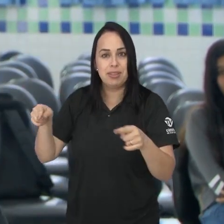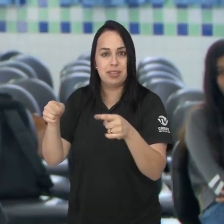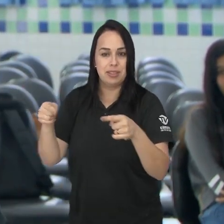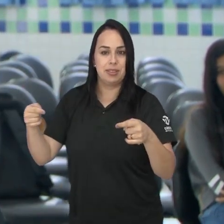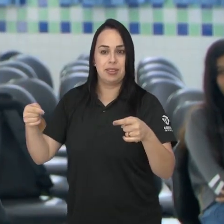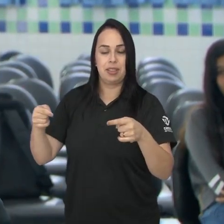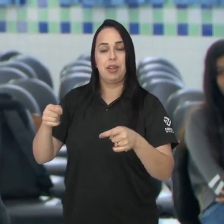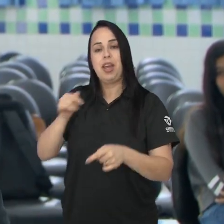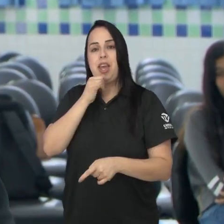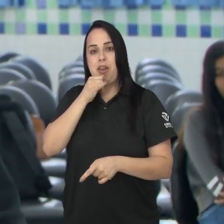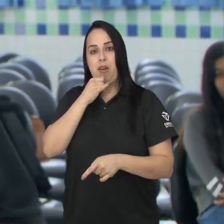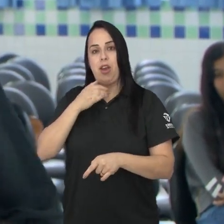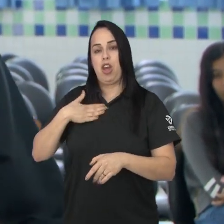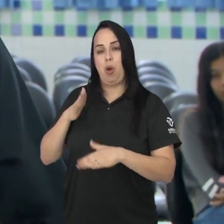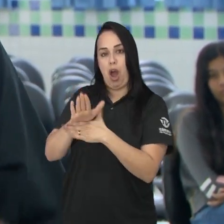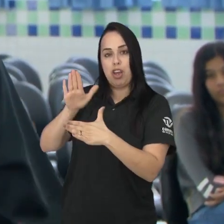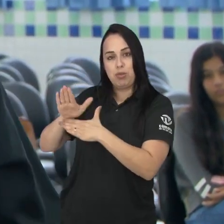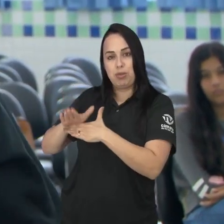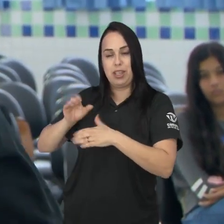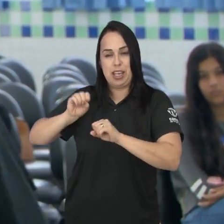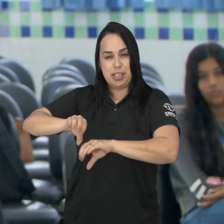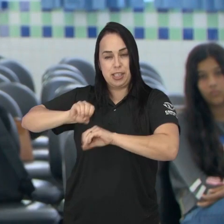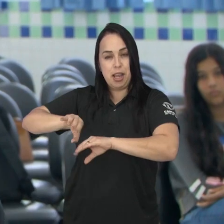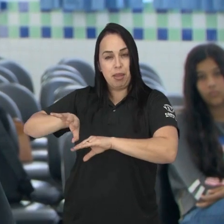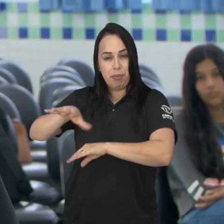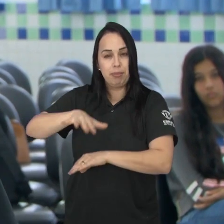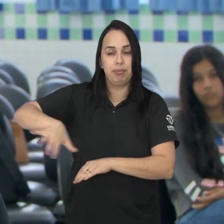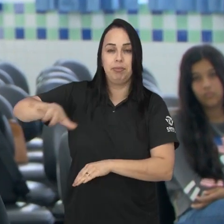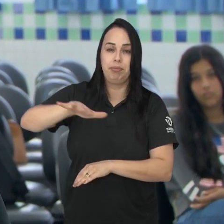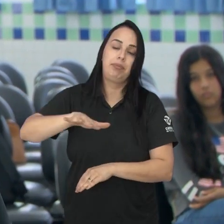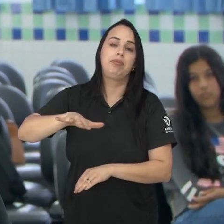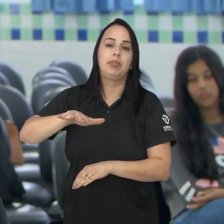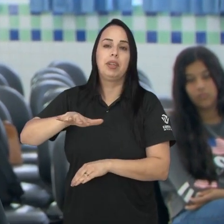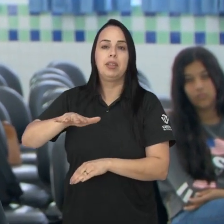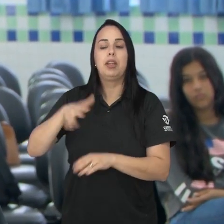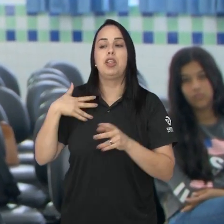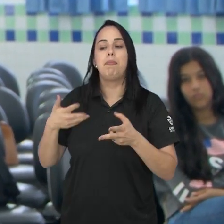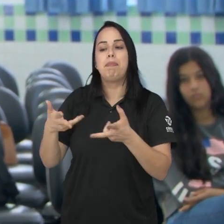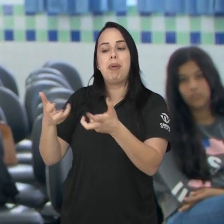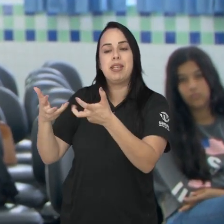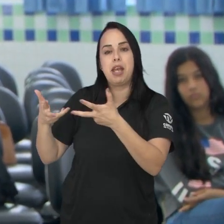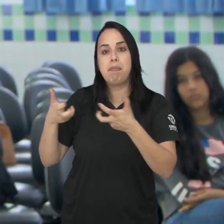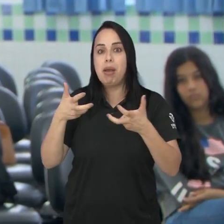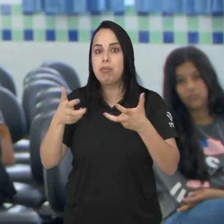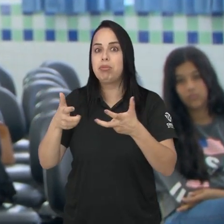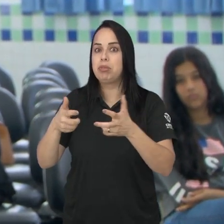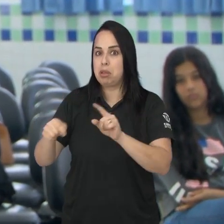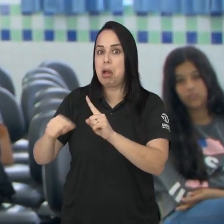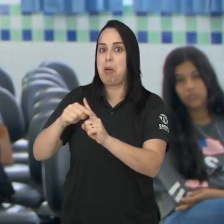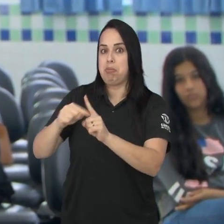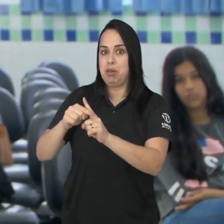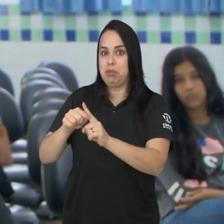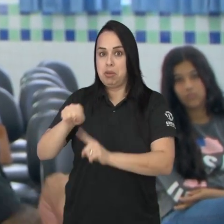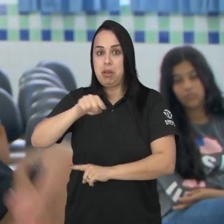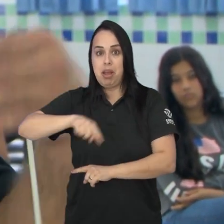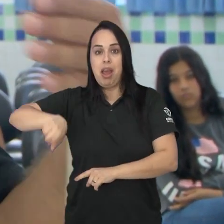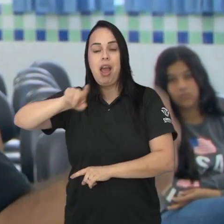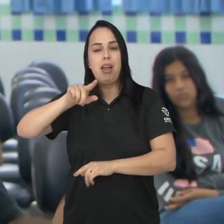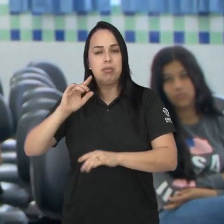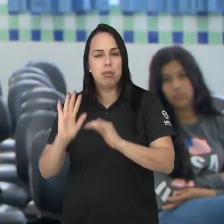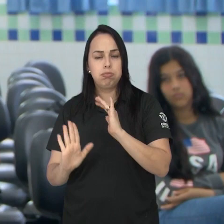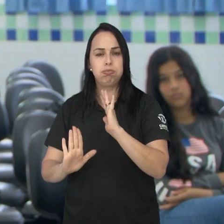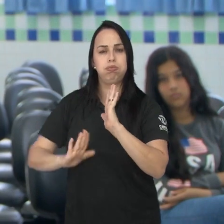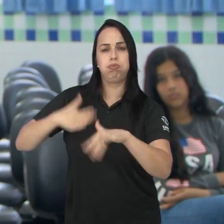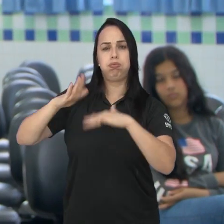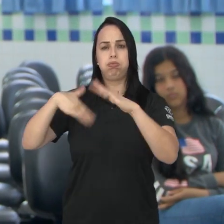atividade musical, que é a que eu pratico na escola, junto das crianças, a gente vem tendo bastante resultado positivo, vem